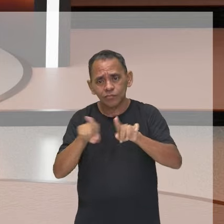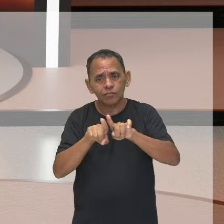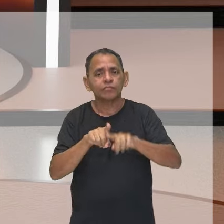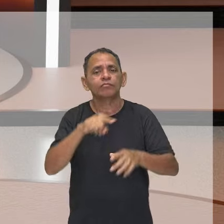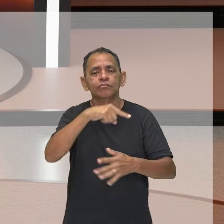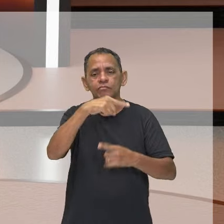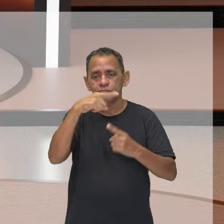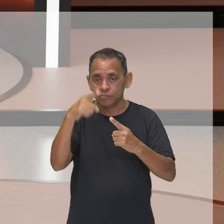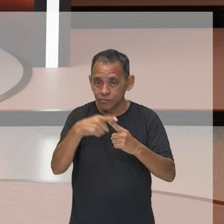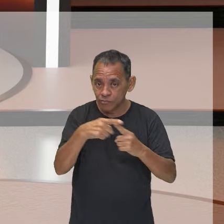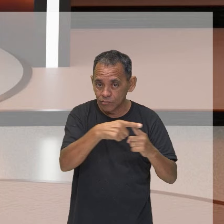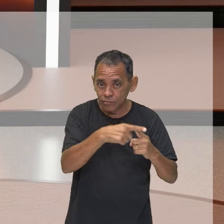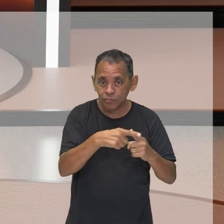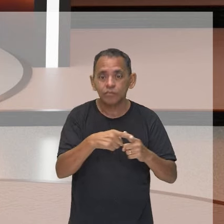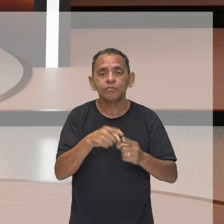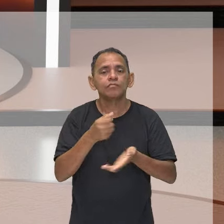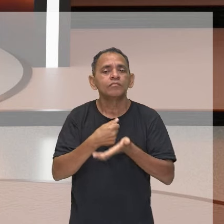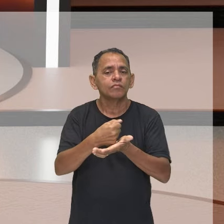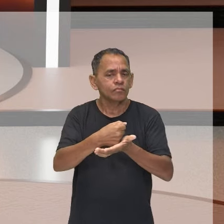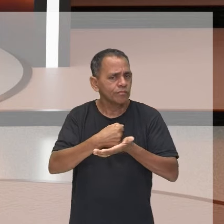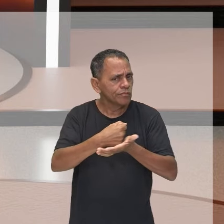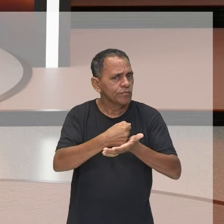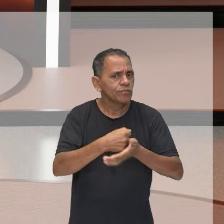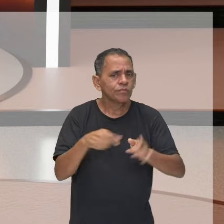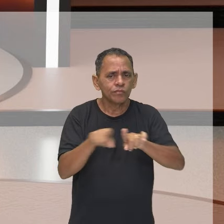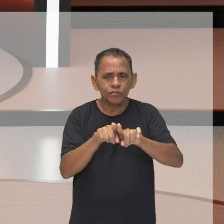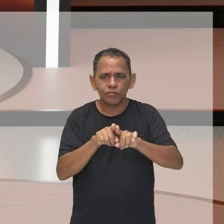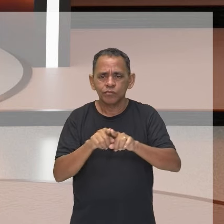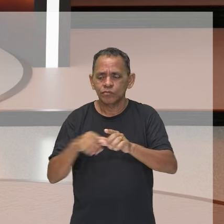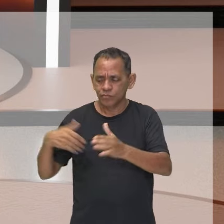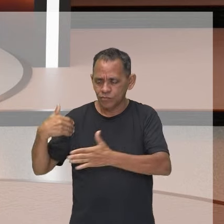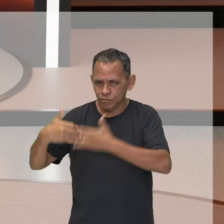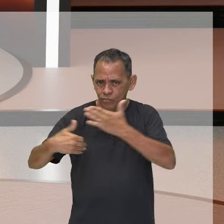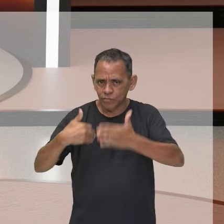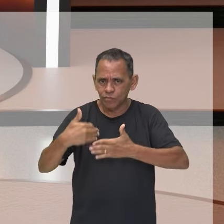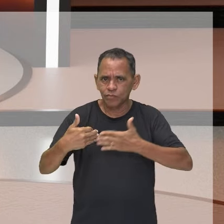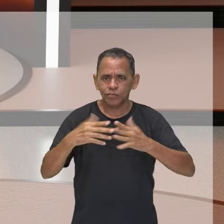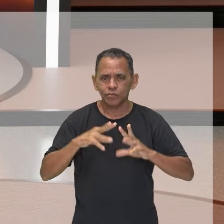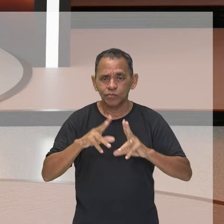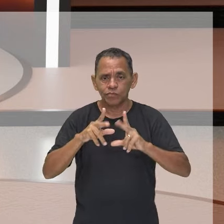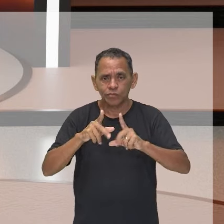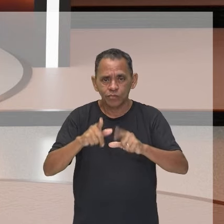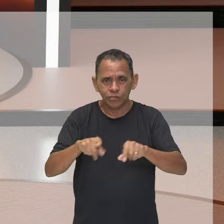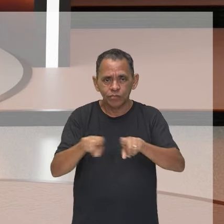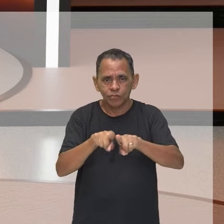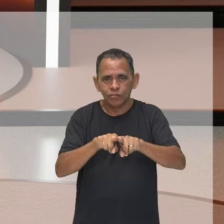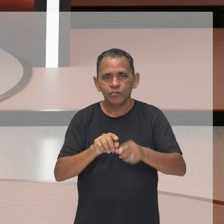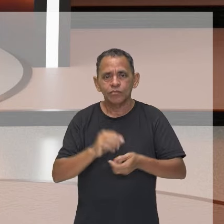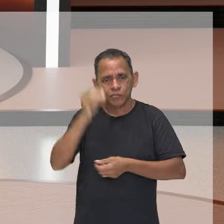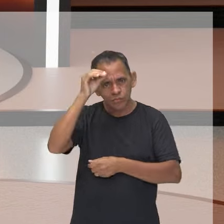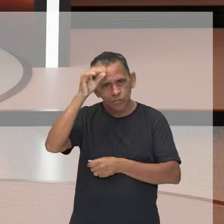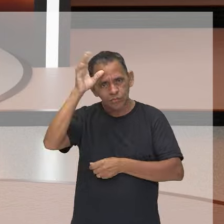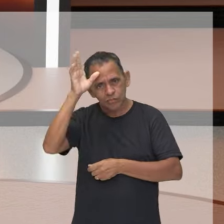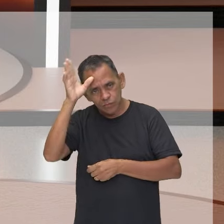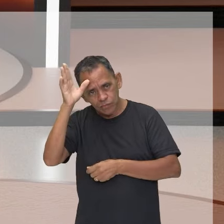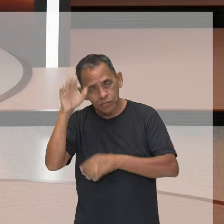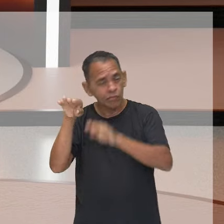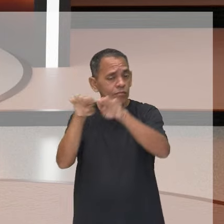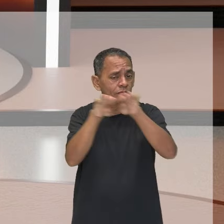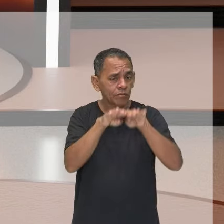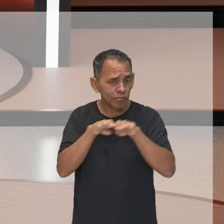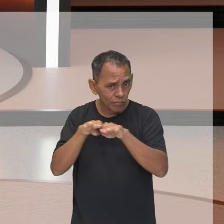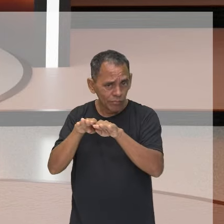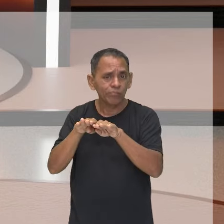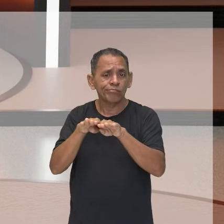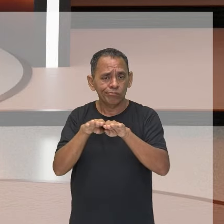aqui, eles nos ajudam a passar por esse processo todo aí, né? Tem aquele conhecimento mais comum, popular, que